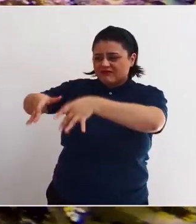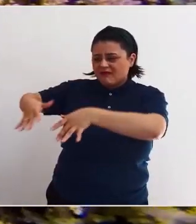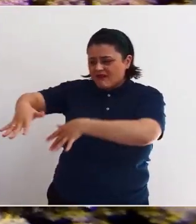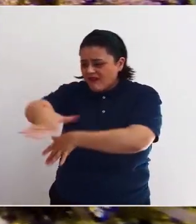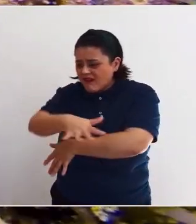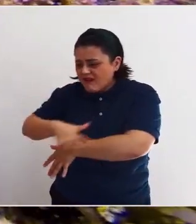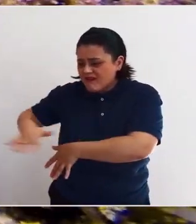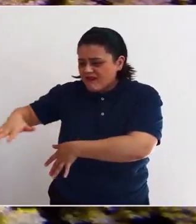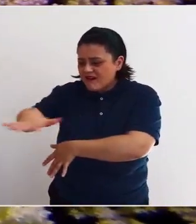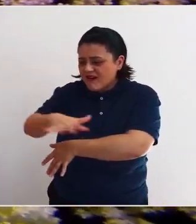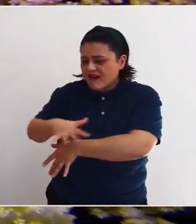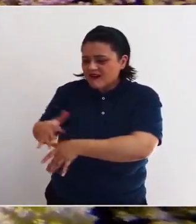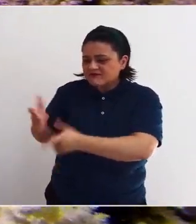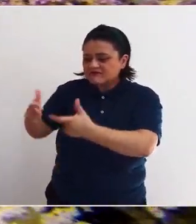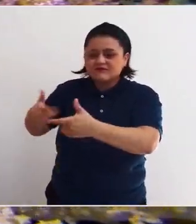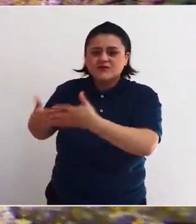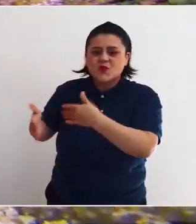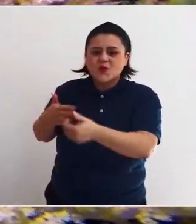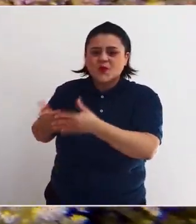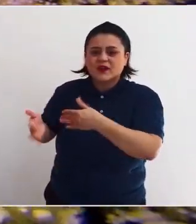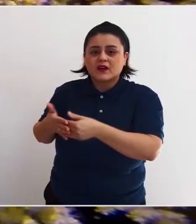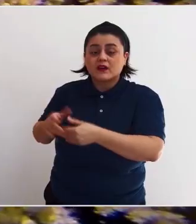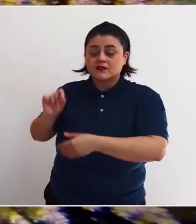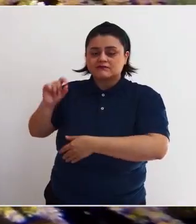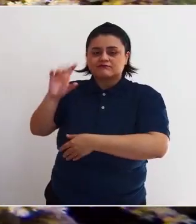tornar uma espécie invasora.